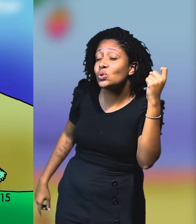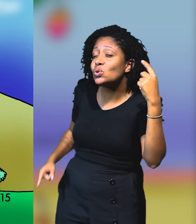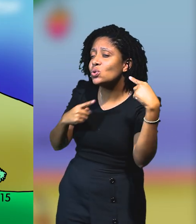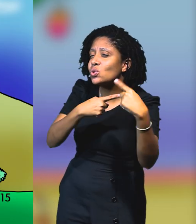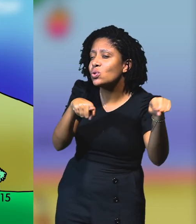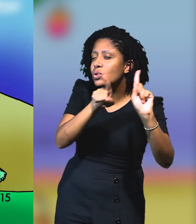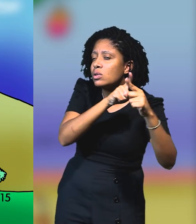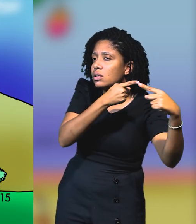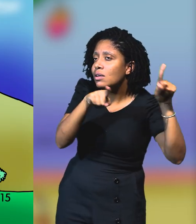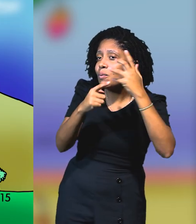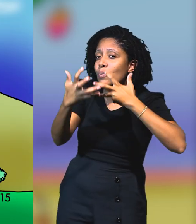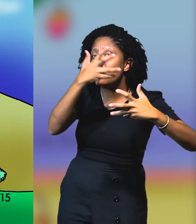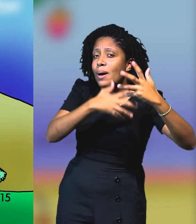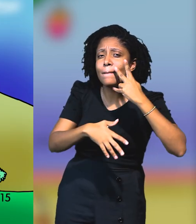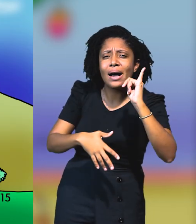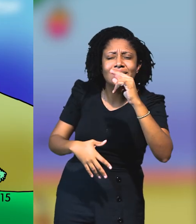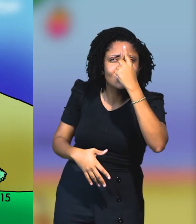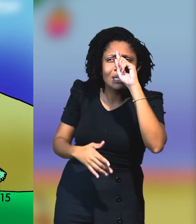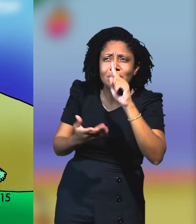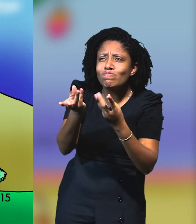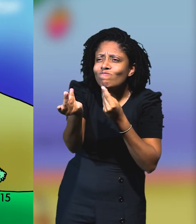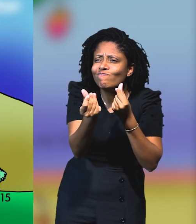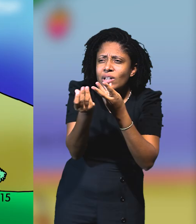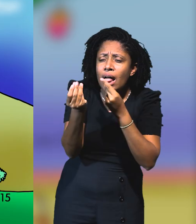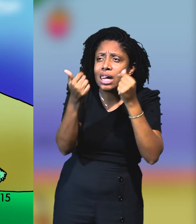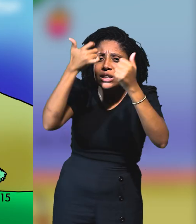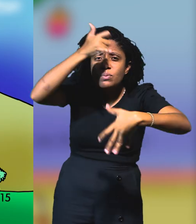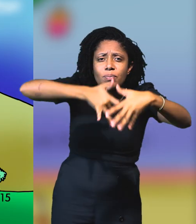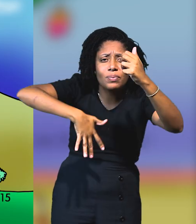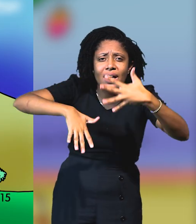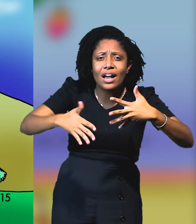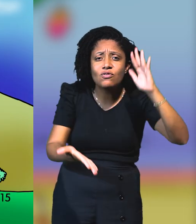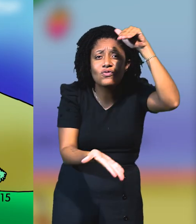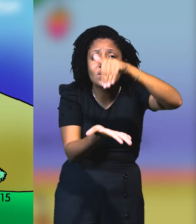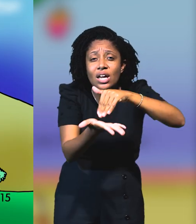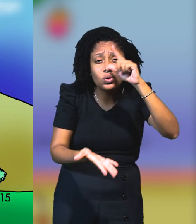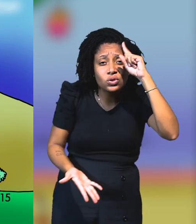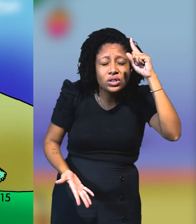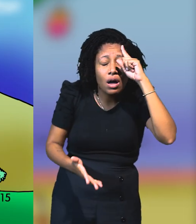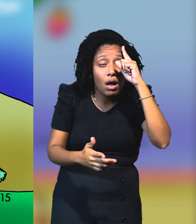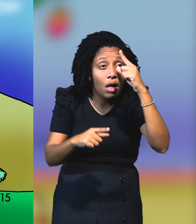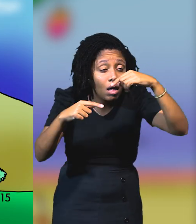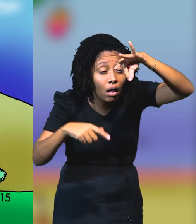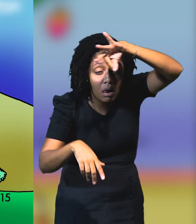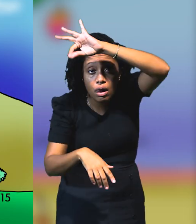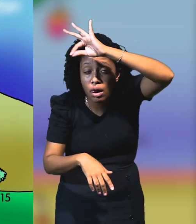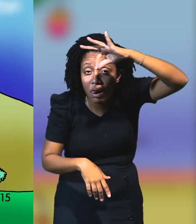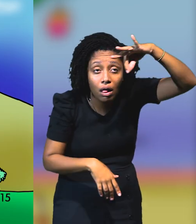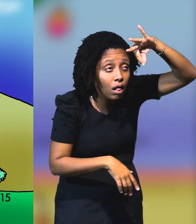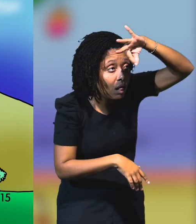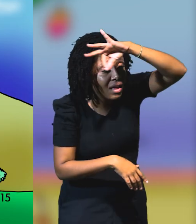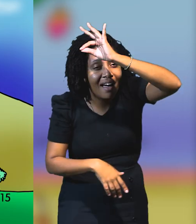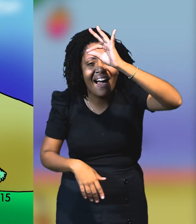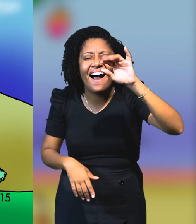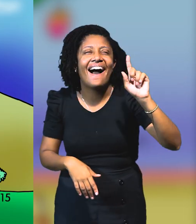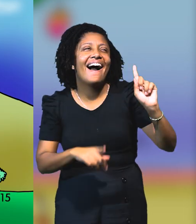uma música que ele não sabia definir, ao fim do dia a hipnotizar.